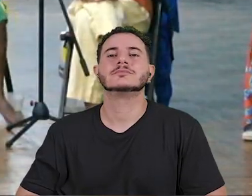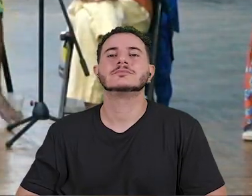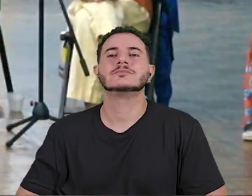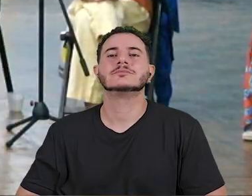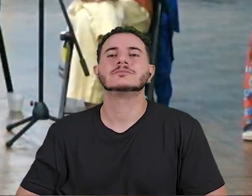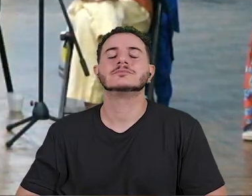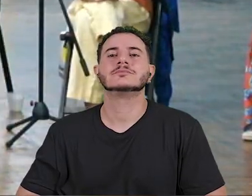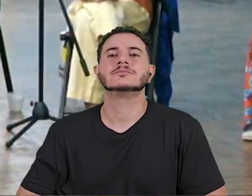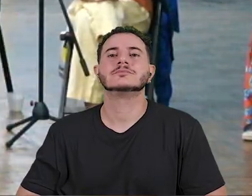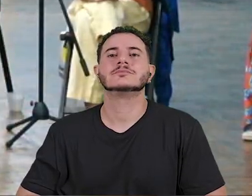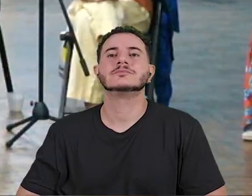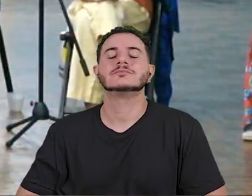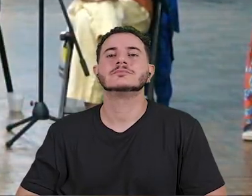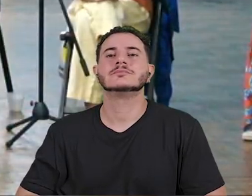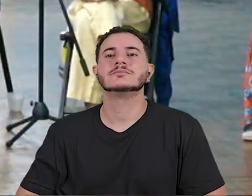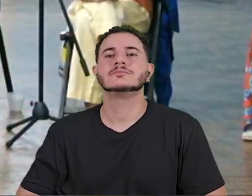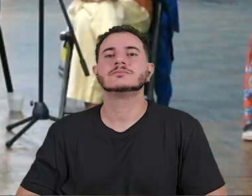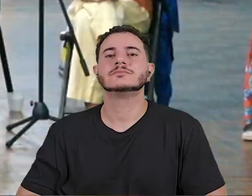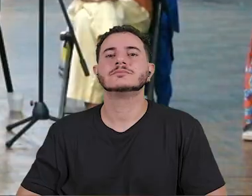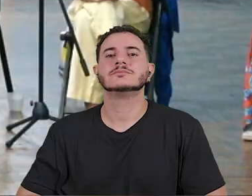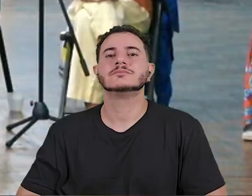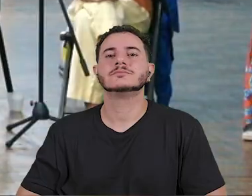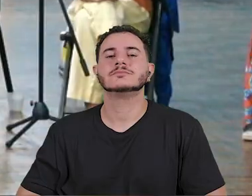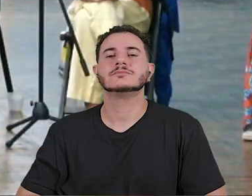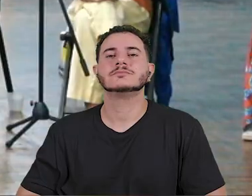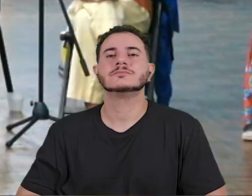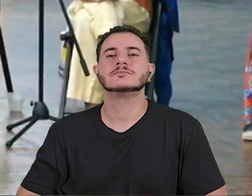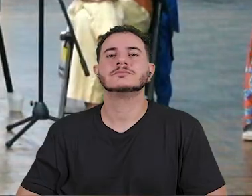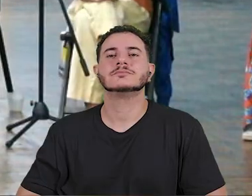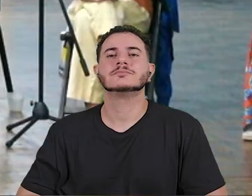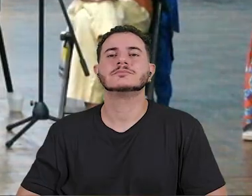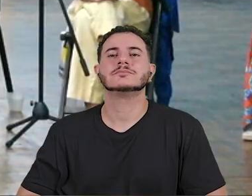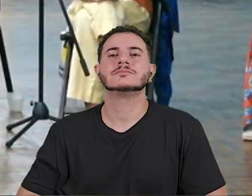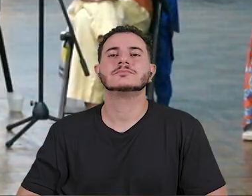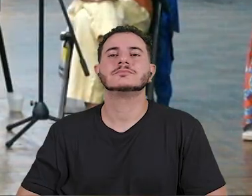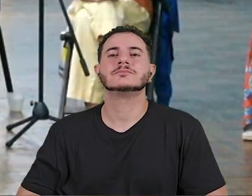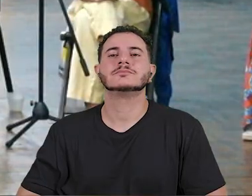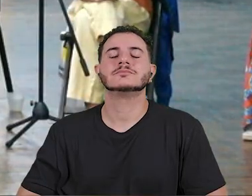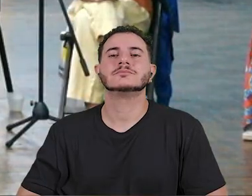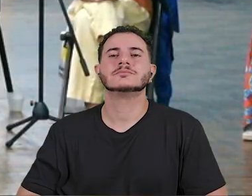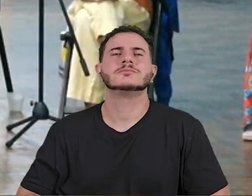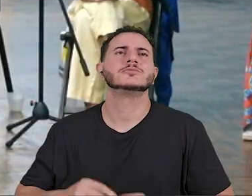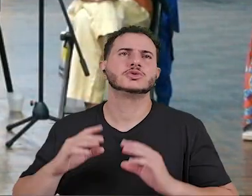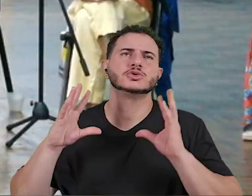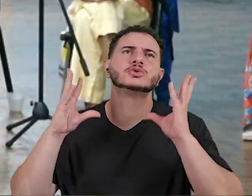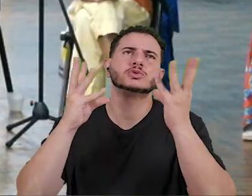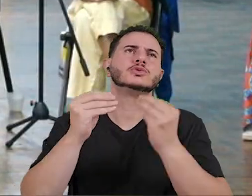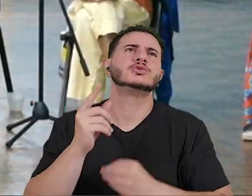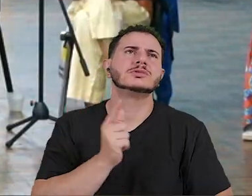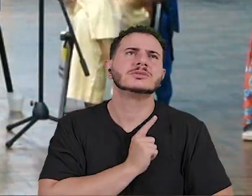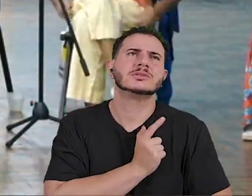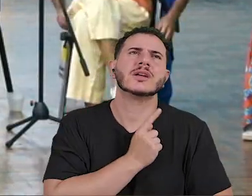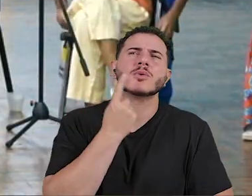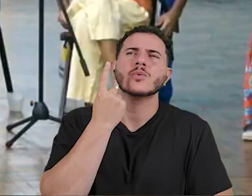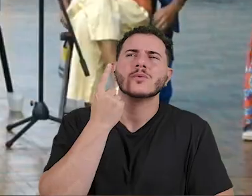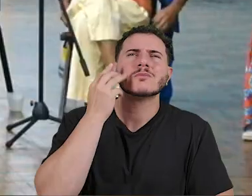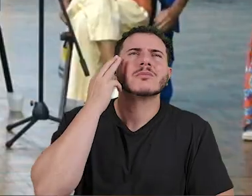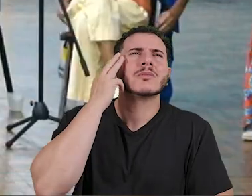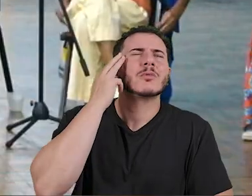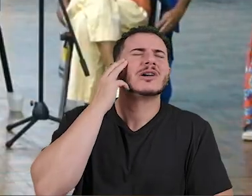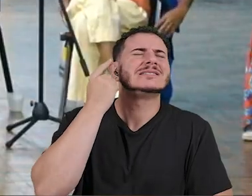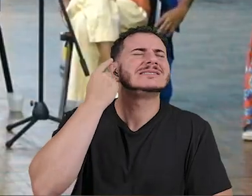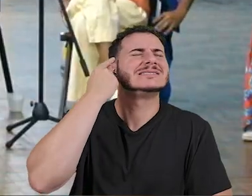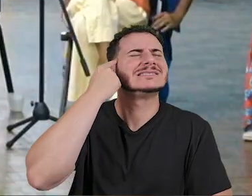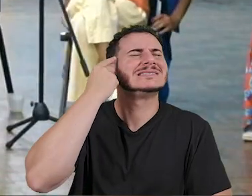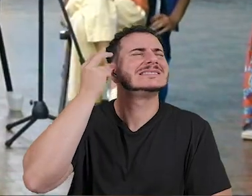Todo mundo tem uma, né? É. A memória mais antiga e que está na minha